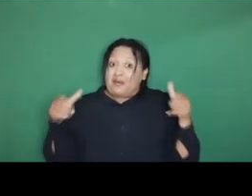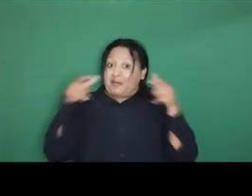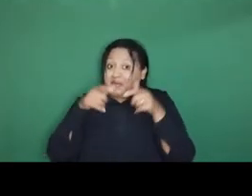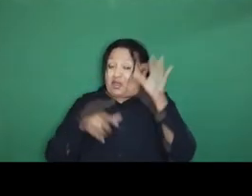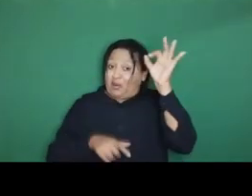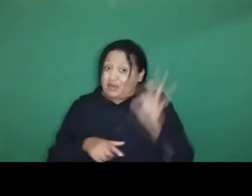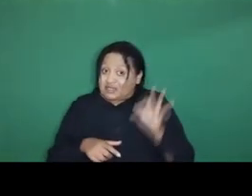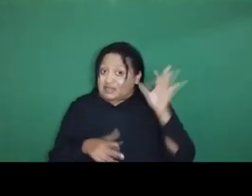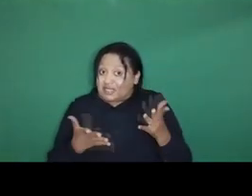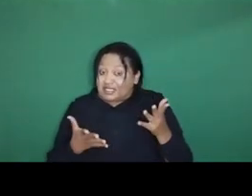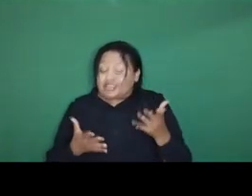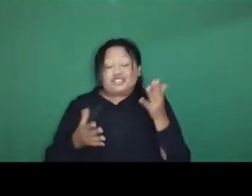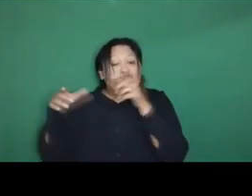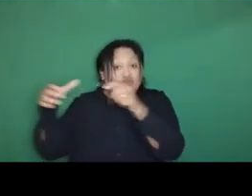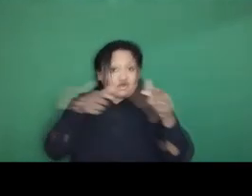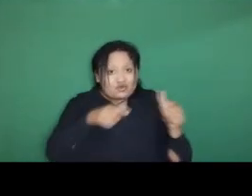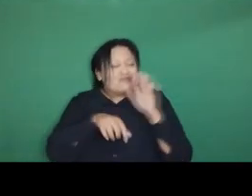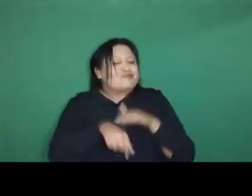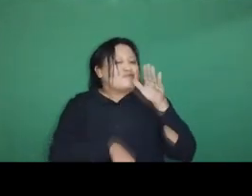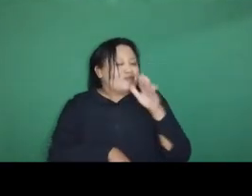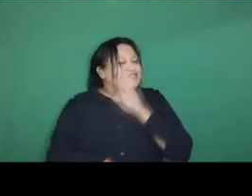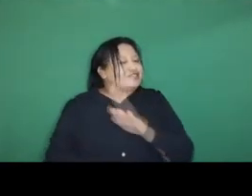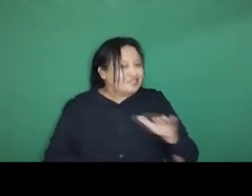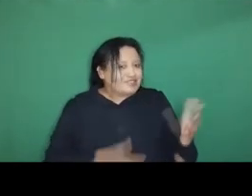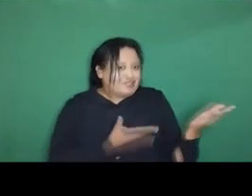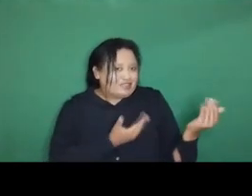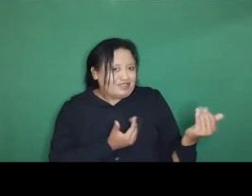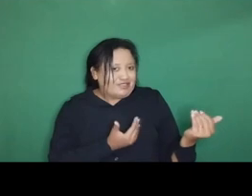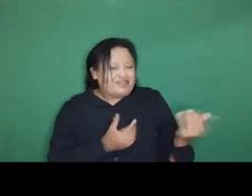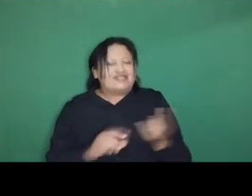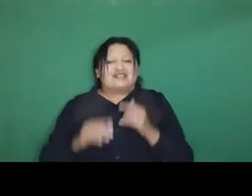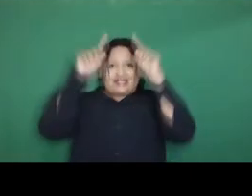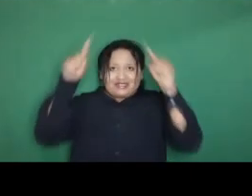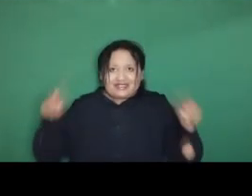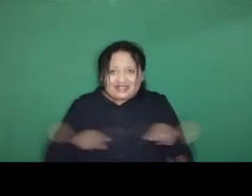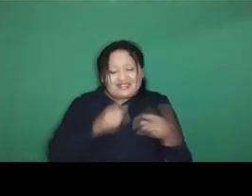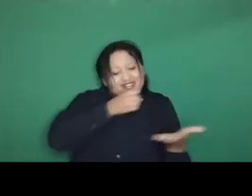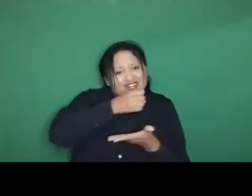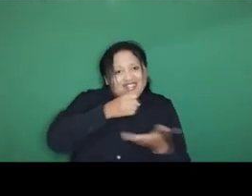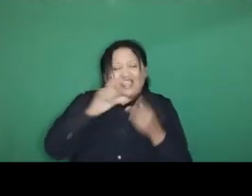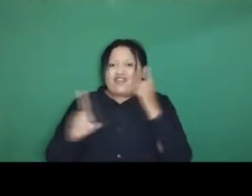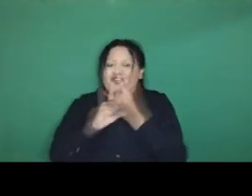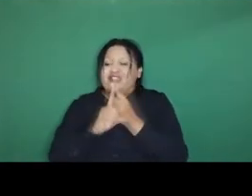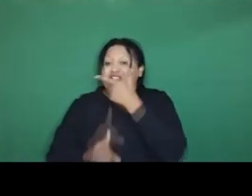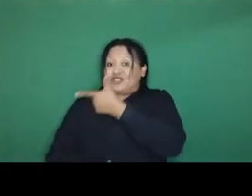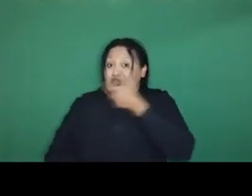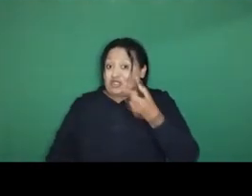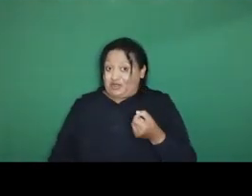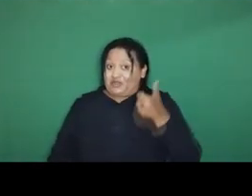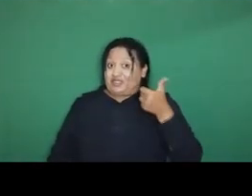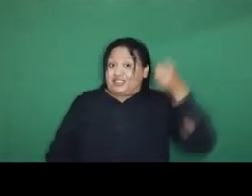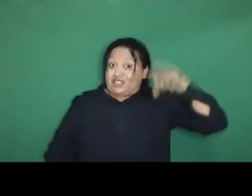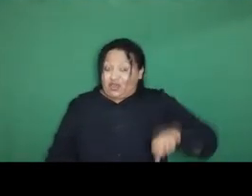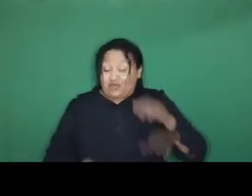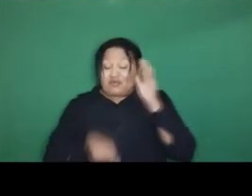grupos etários mais jovens na base da pirâmide encontrada em 2019 ao mesmo tempo que houve um aumento nas